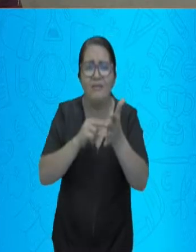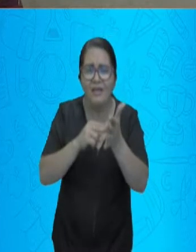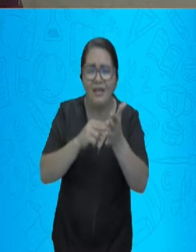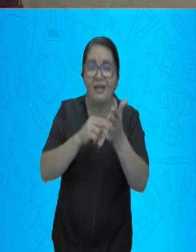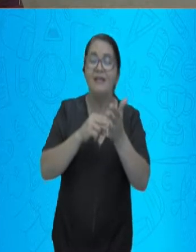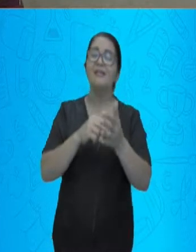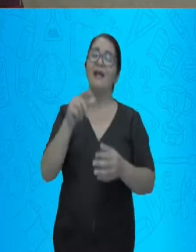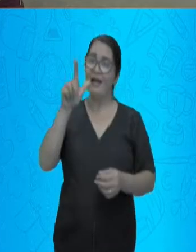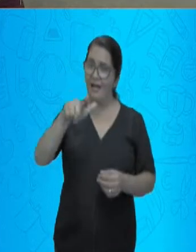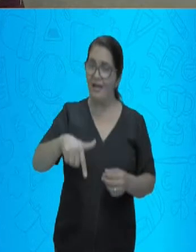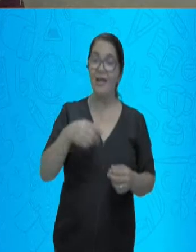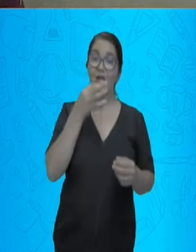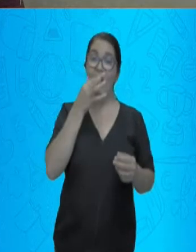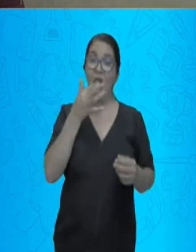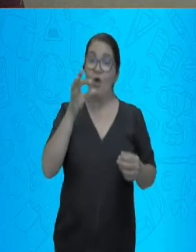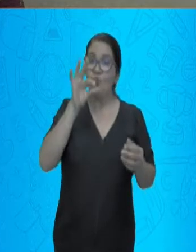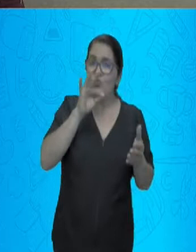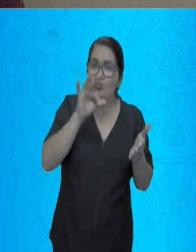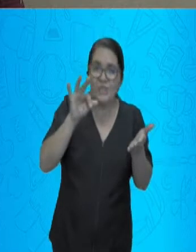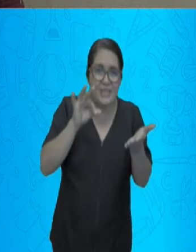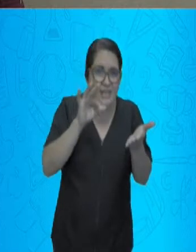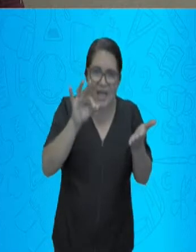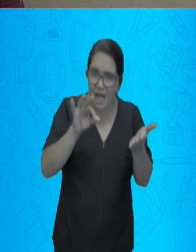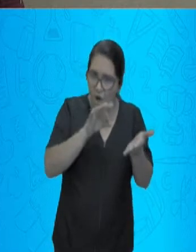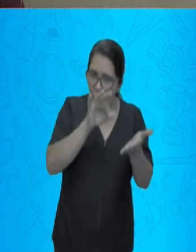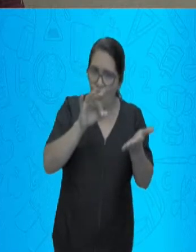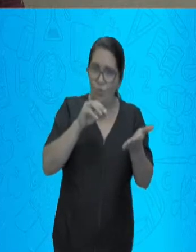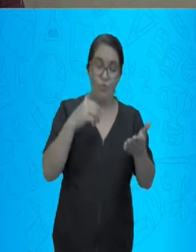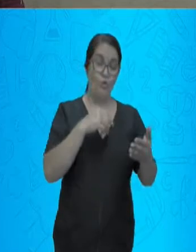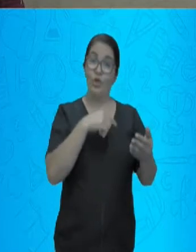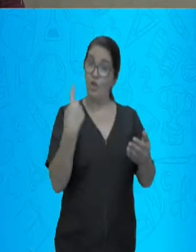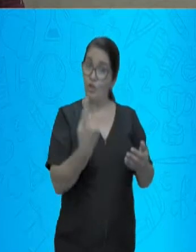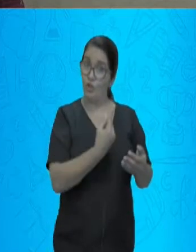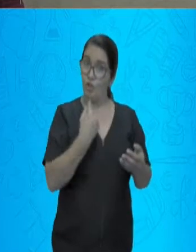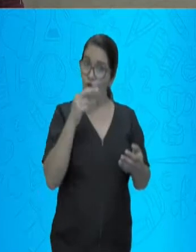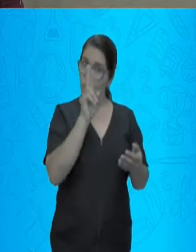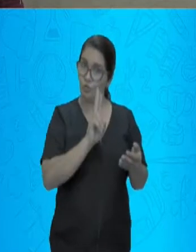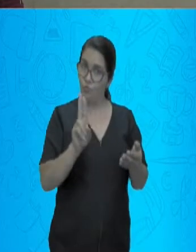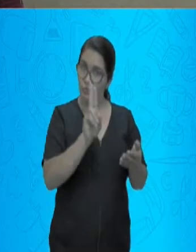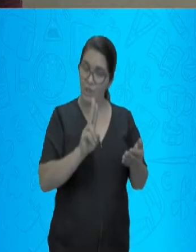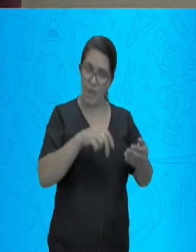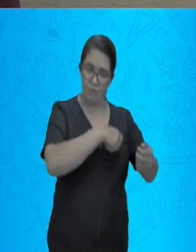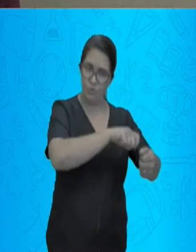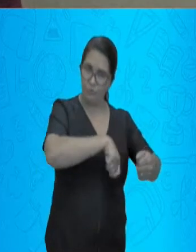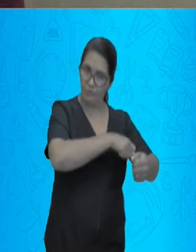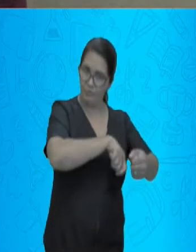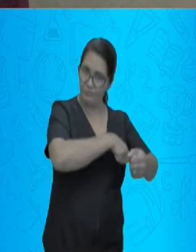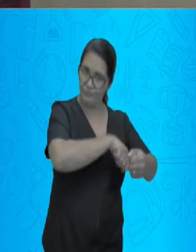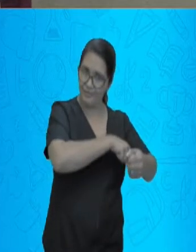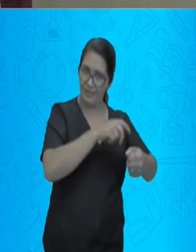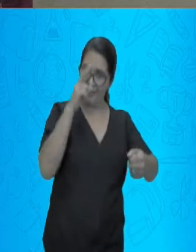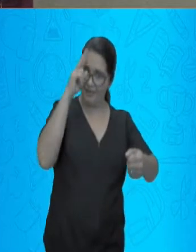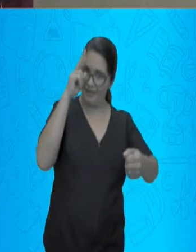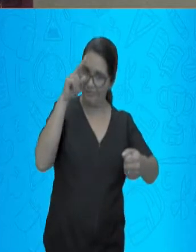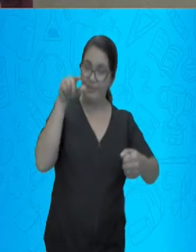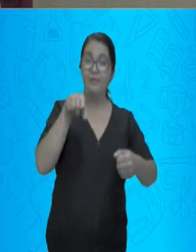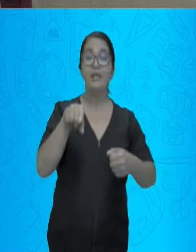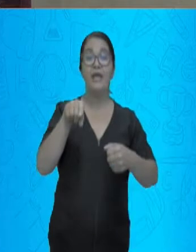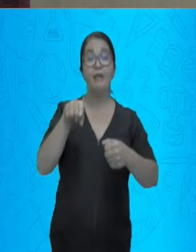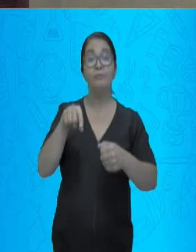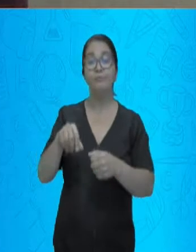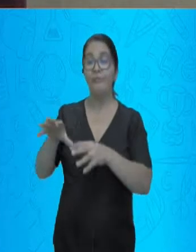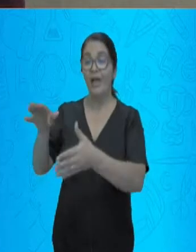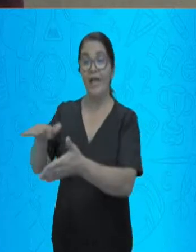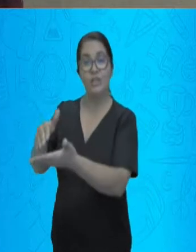é extraído do mar. Então, é uma substância natural. Nós temos aqui